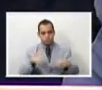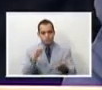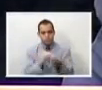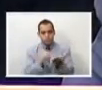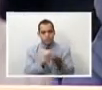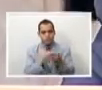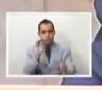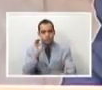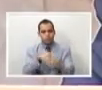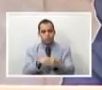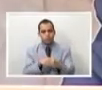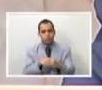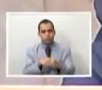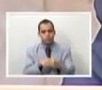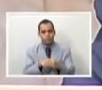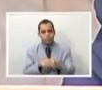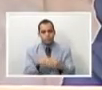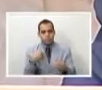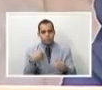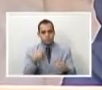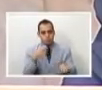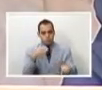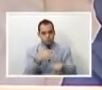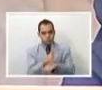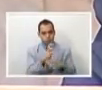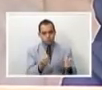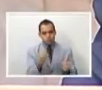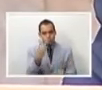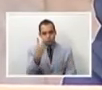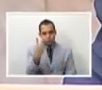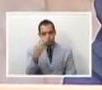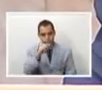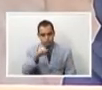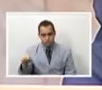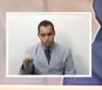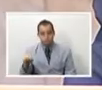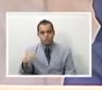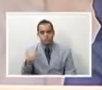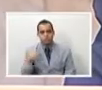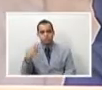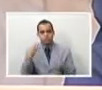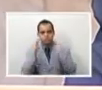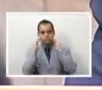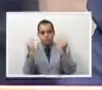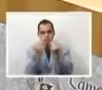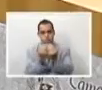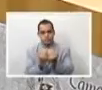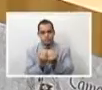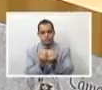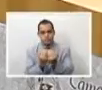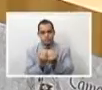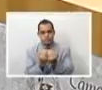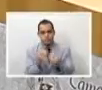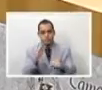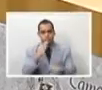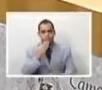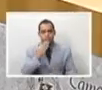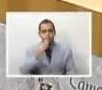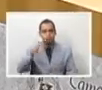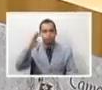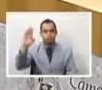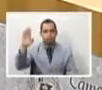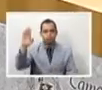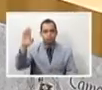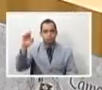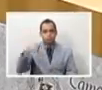votação. A aprovação mediante voto favorável de 2/3 do membro da Câmara, senhor presidente. Pela ordem, vereador. Pela ordem, eu